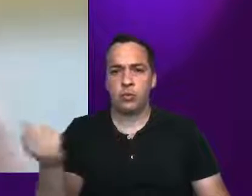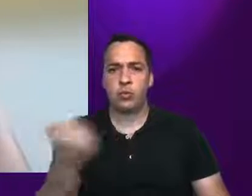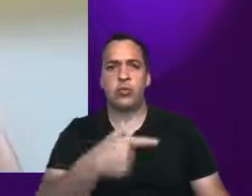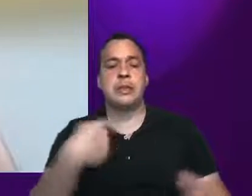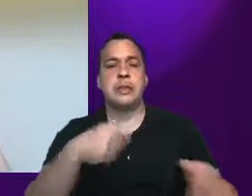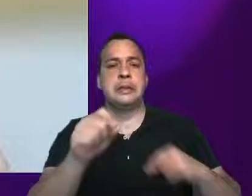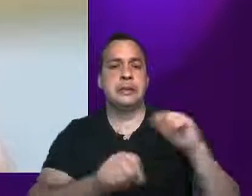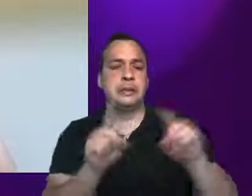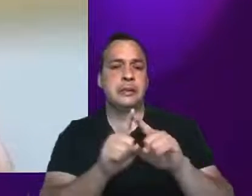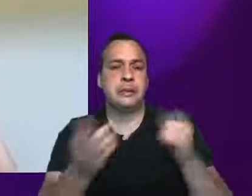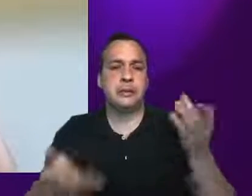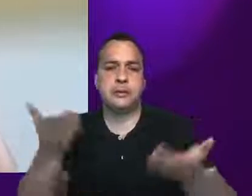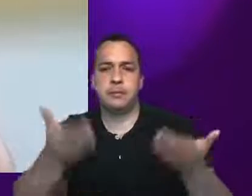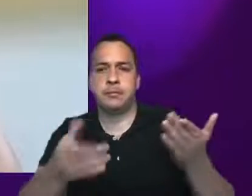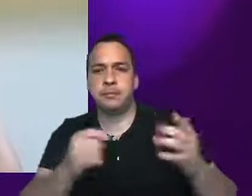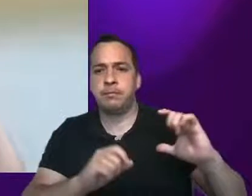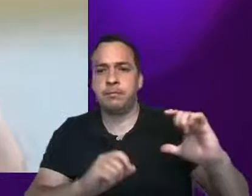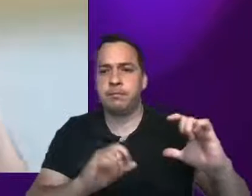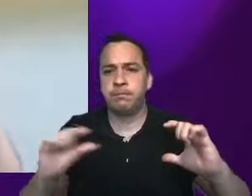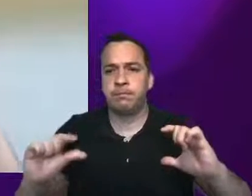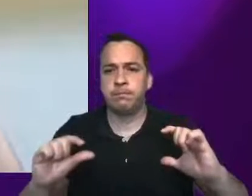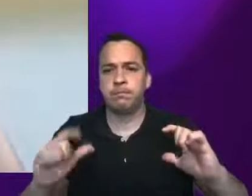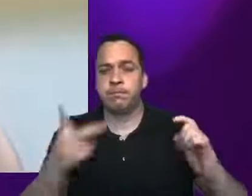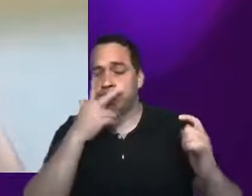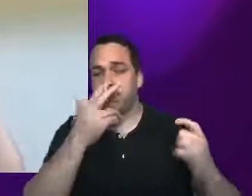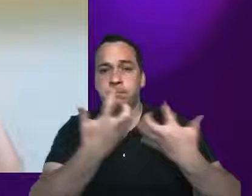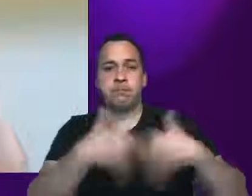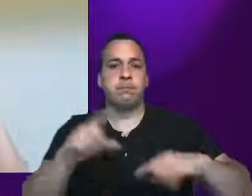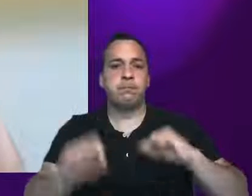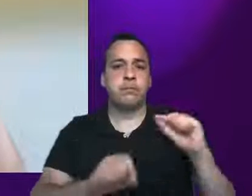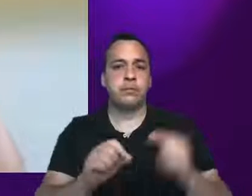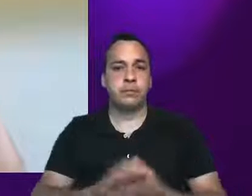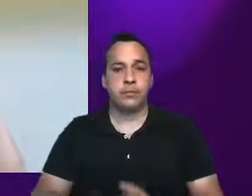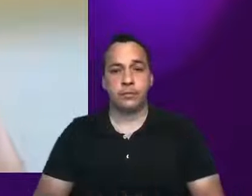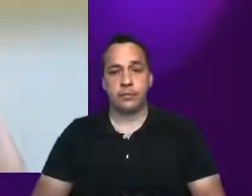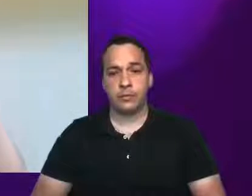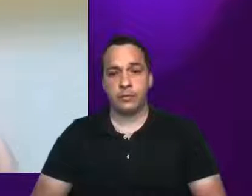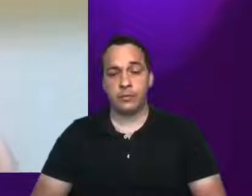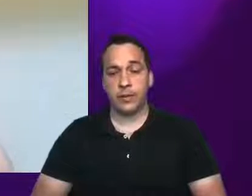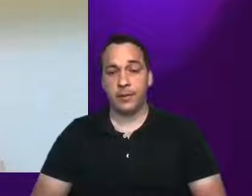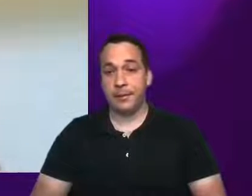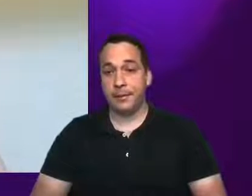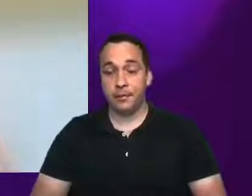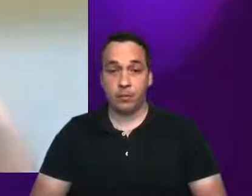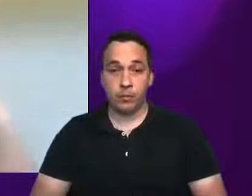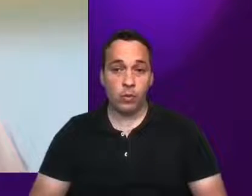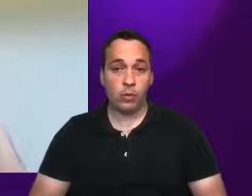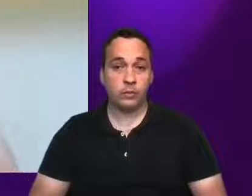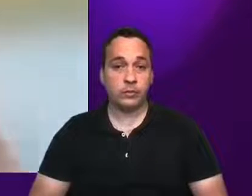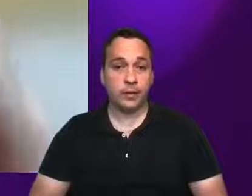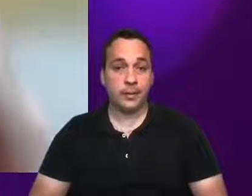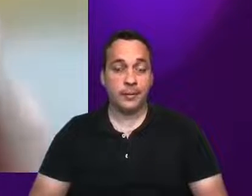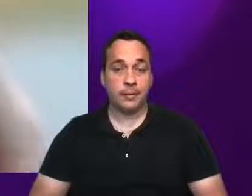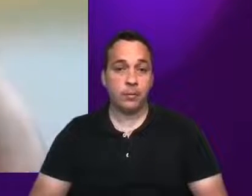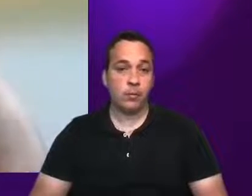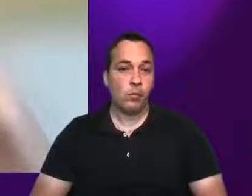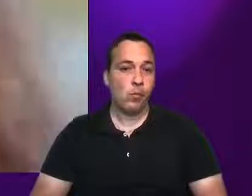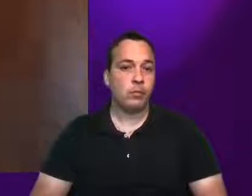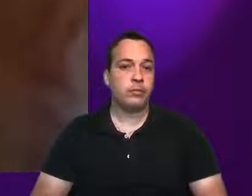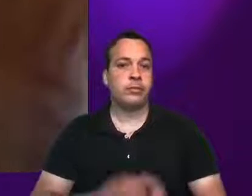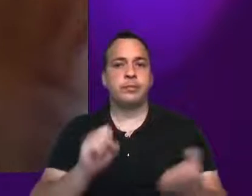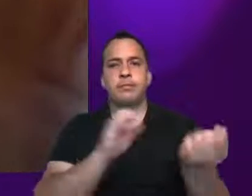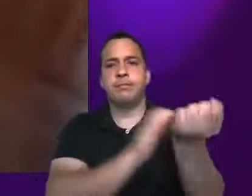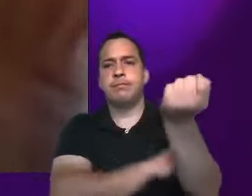nas duas ampolinhas e não funciona. Agora, uma vez estabelecida uma hipotensão, que o paciente está com amina vasoativa que ele